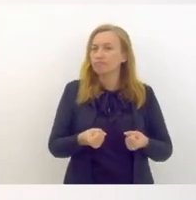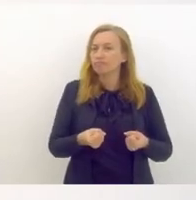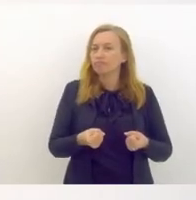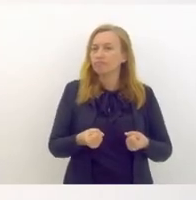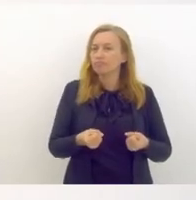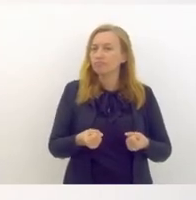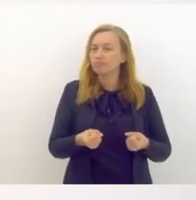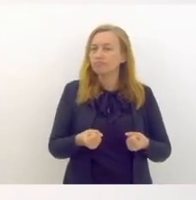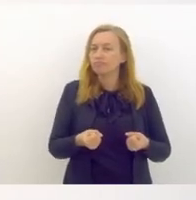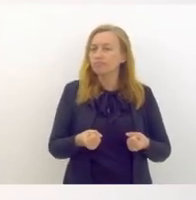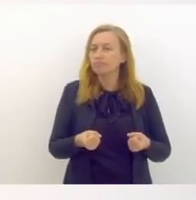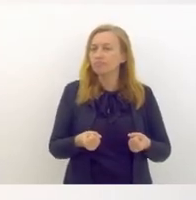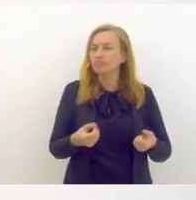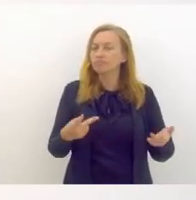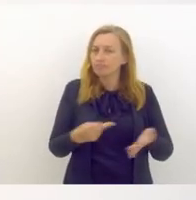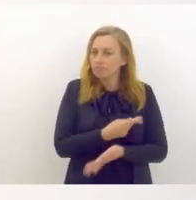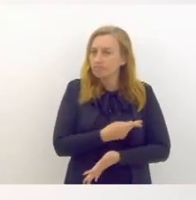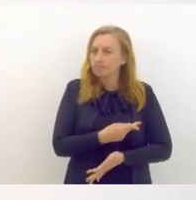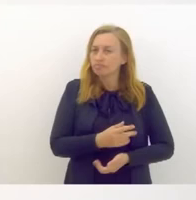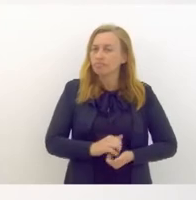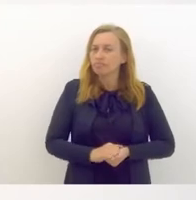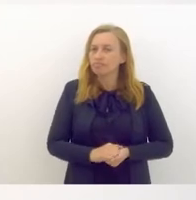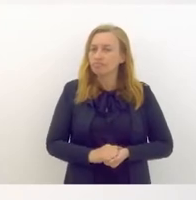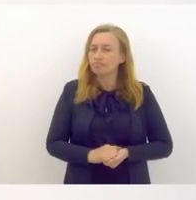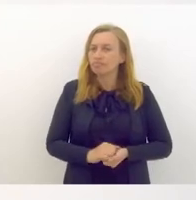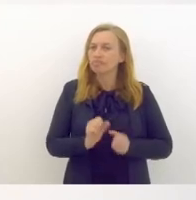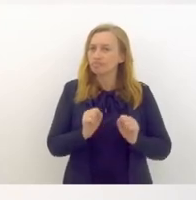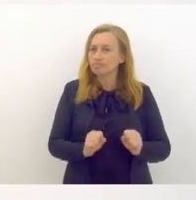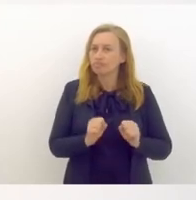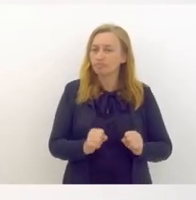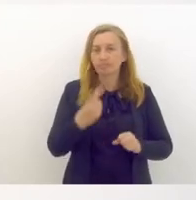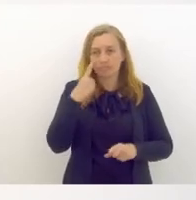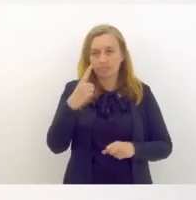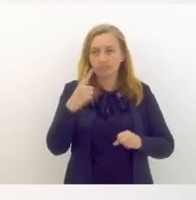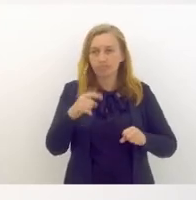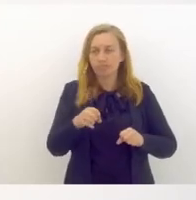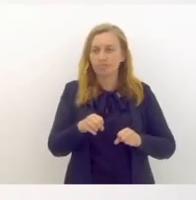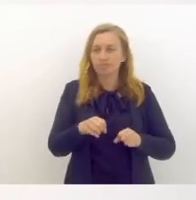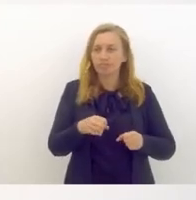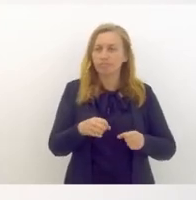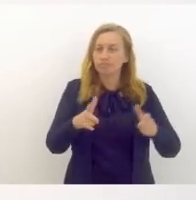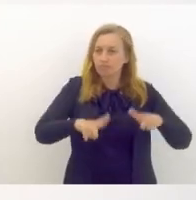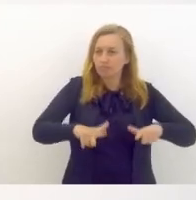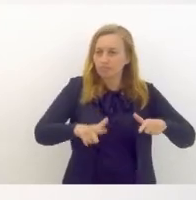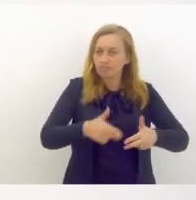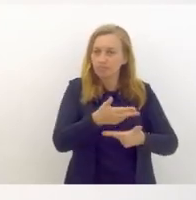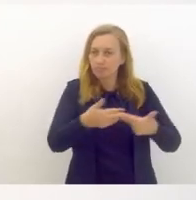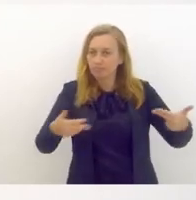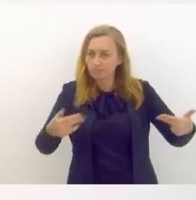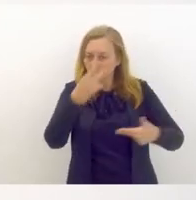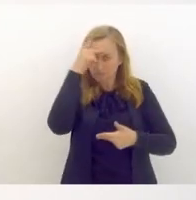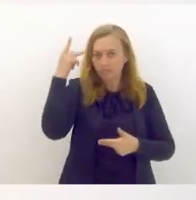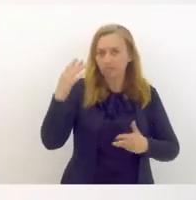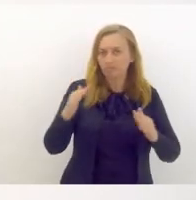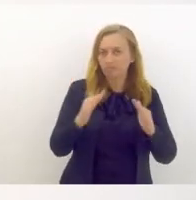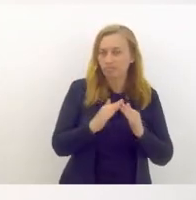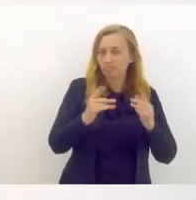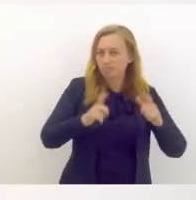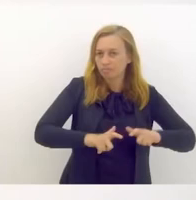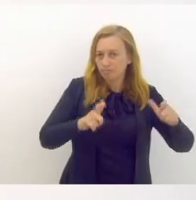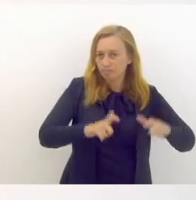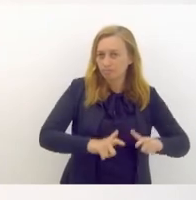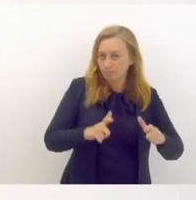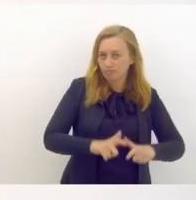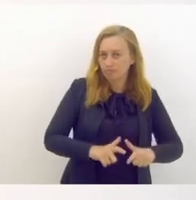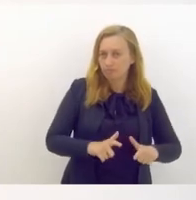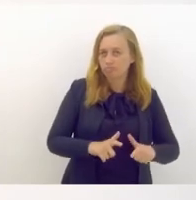que esse procedimento aconteça, para que a gente possa ver essa sala cheia de moradores de Vassouras, Volta Redonda, Itatiaia, Patis,